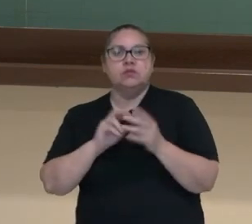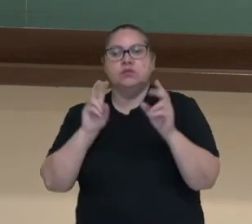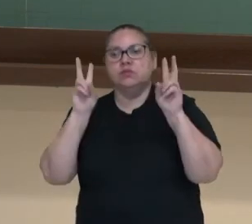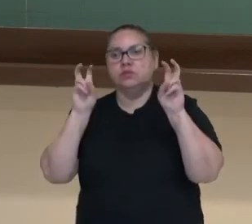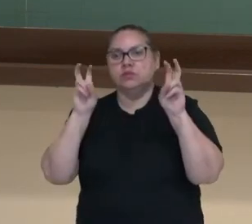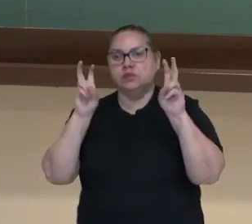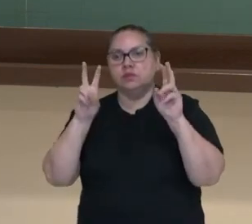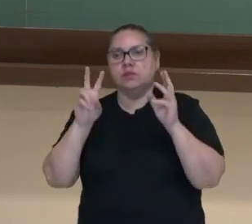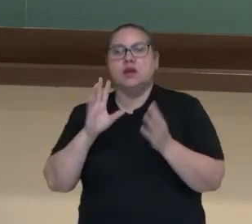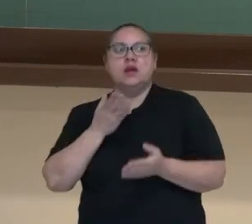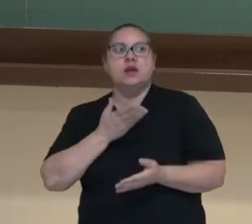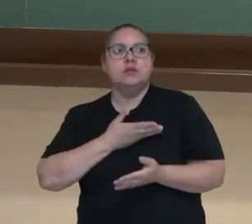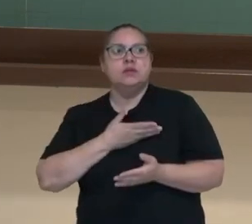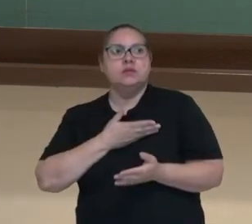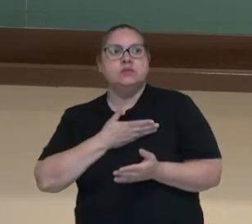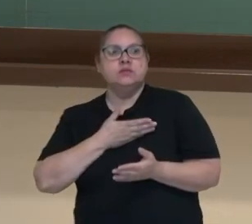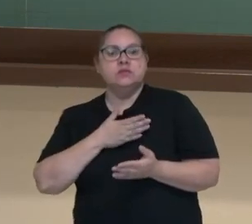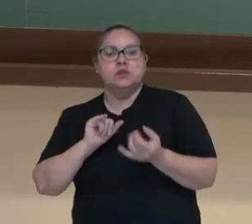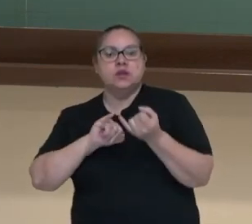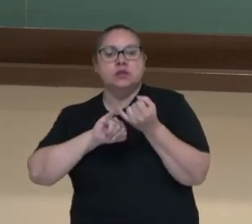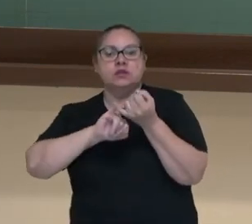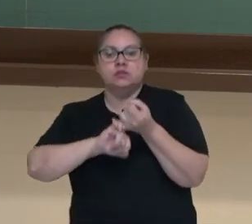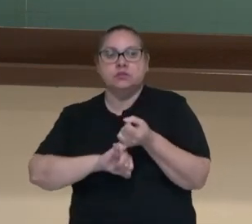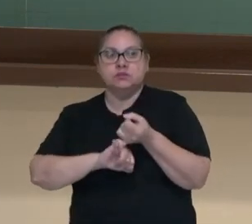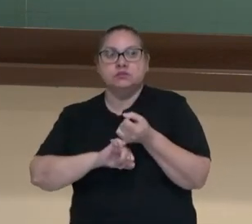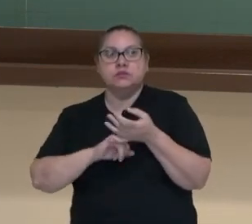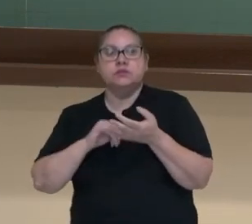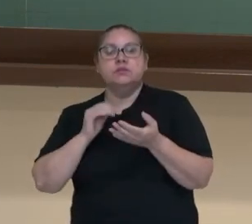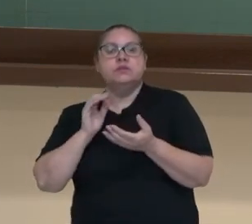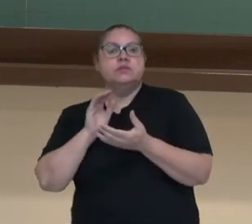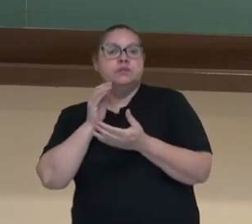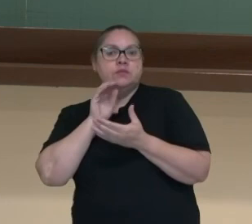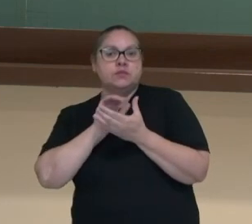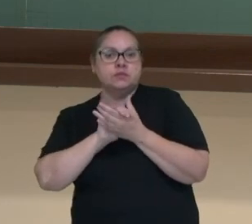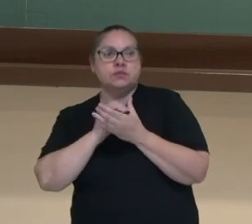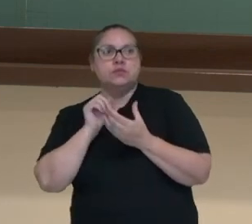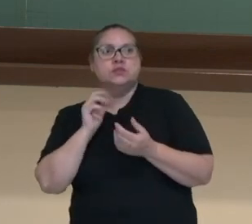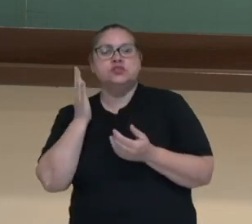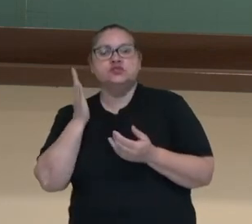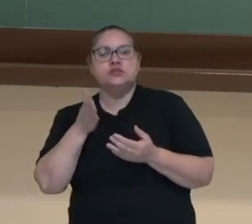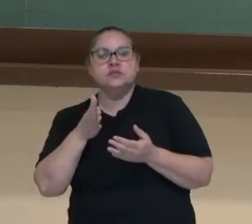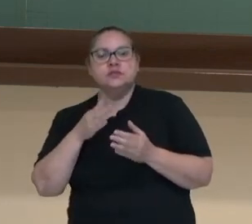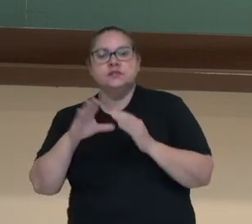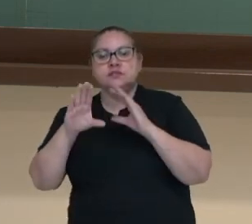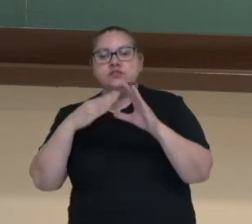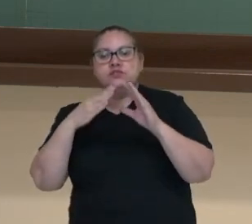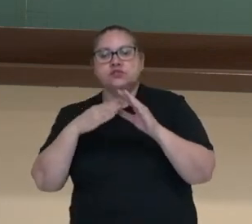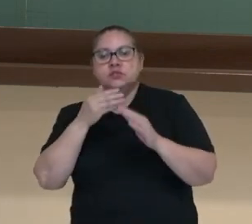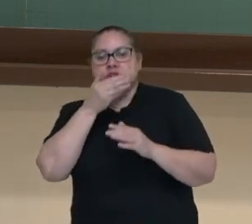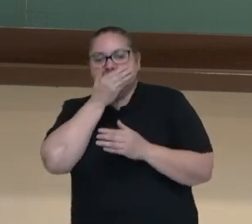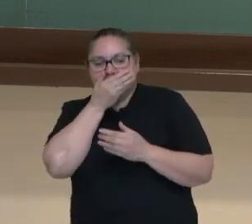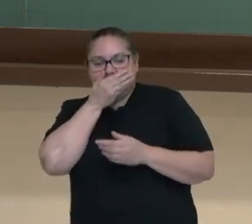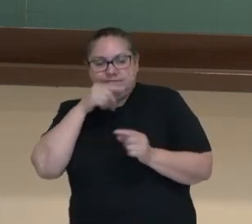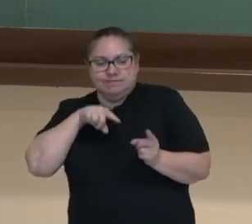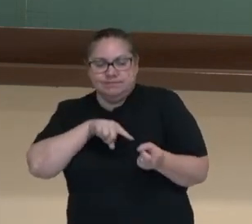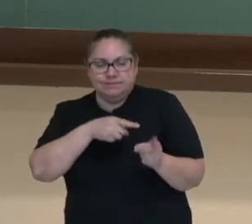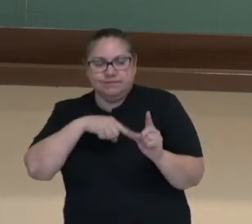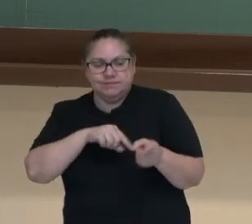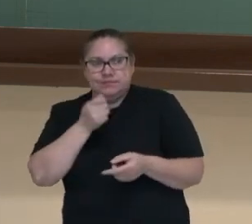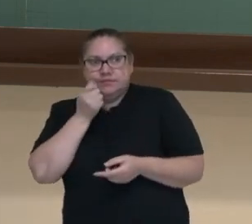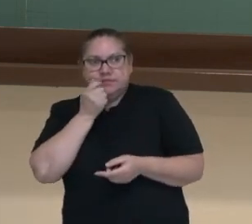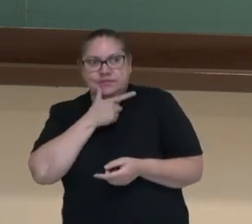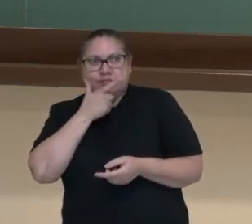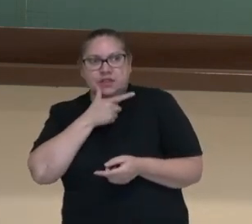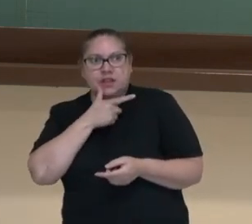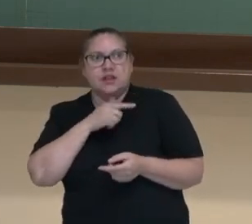amigo, reitero, que é usado como amante e esposo. Já das cantigas satíricas, né? Retomamos aqui as